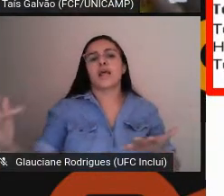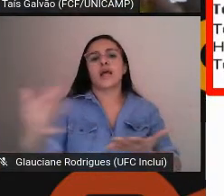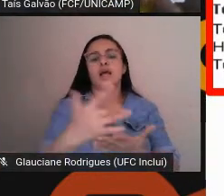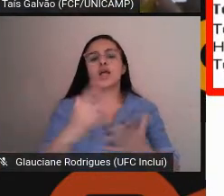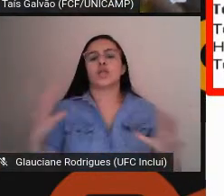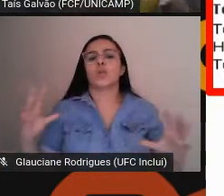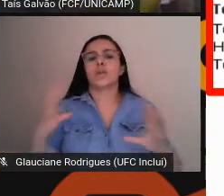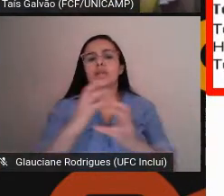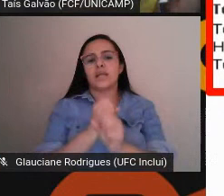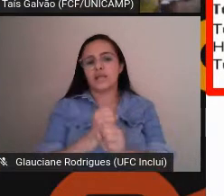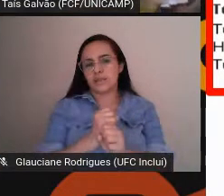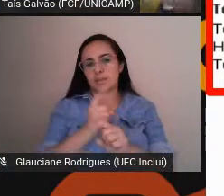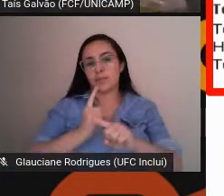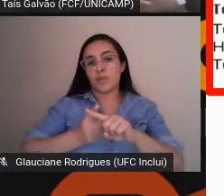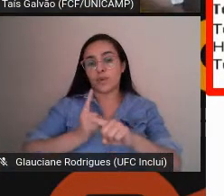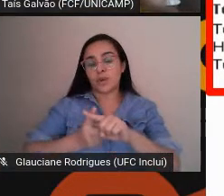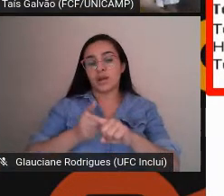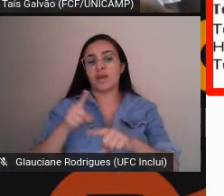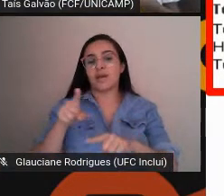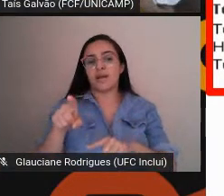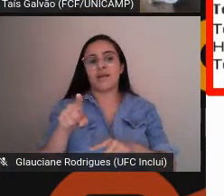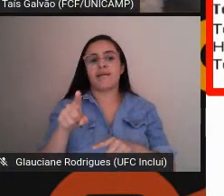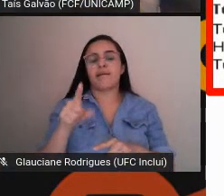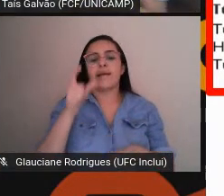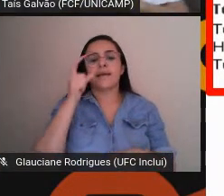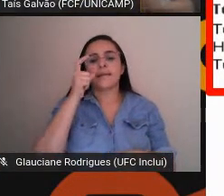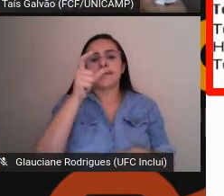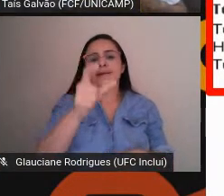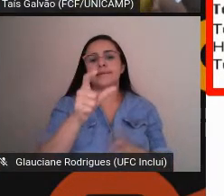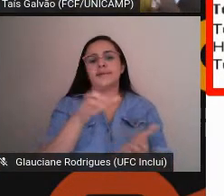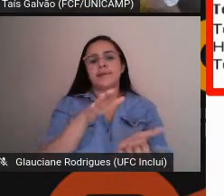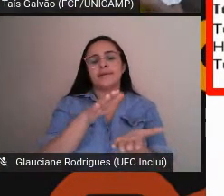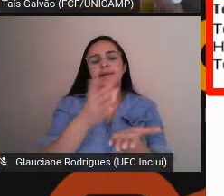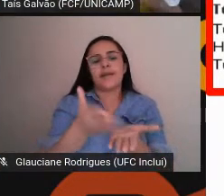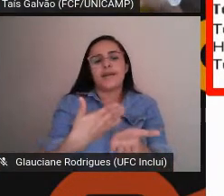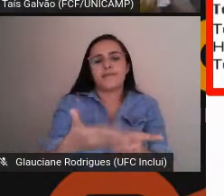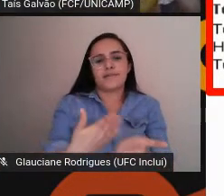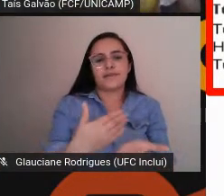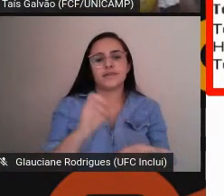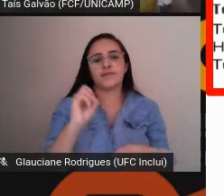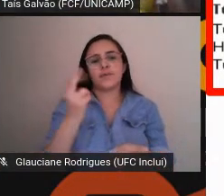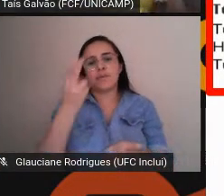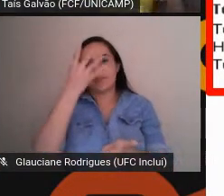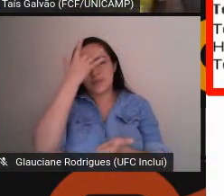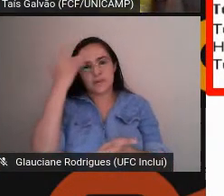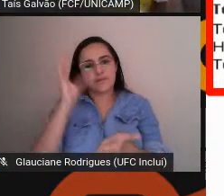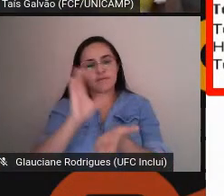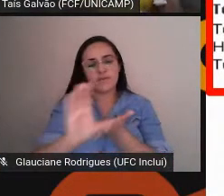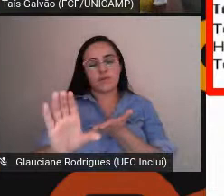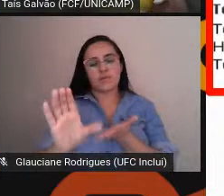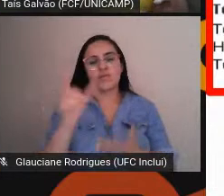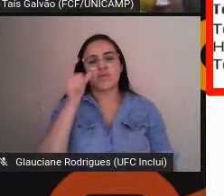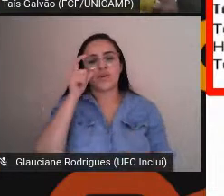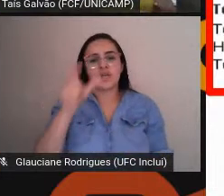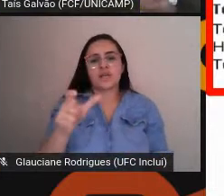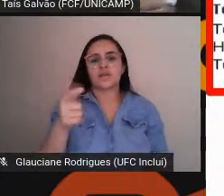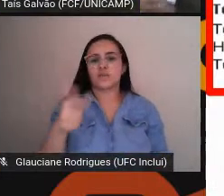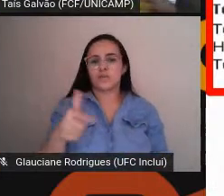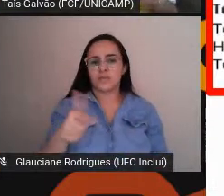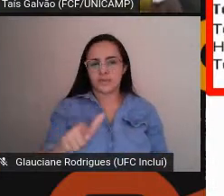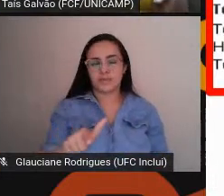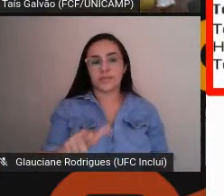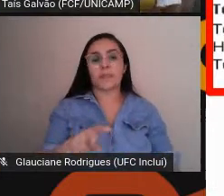não interessava ou à revista, ou aos autores, ou ao financiador. Enfim, mas para a gente entender também que o viés